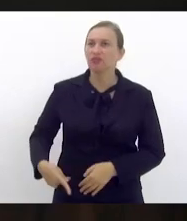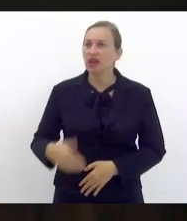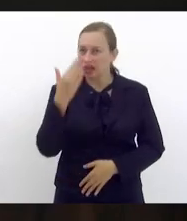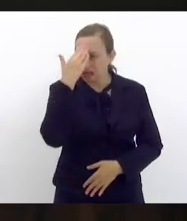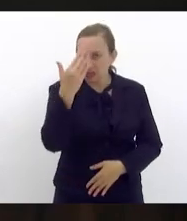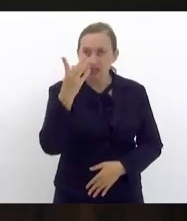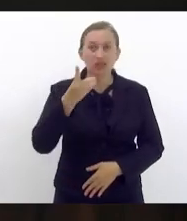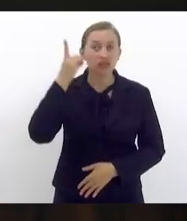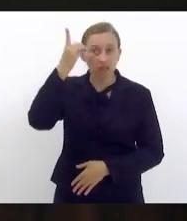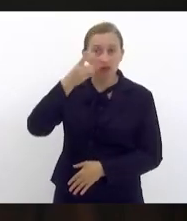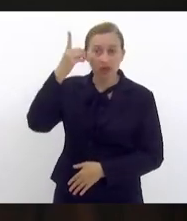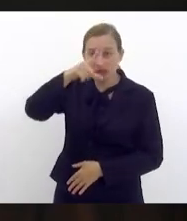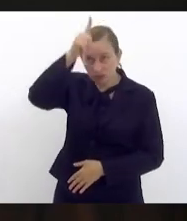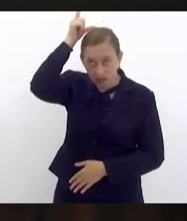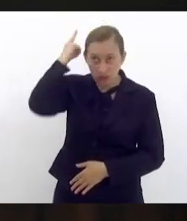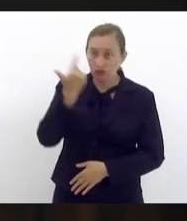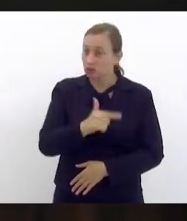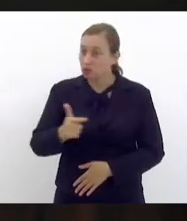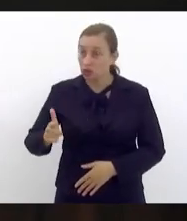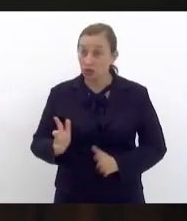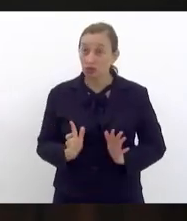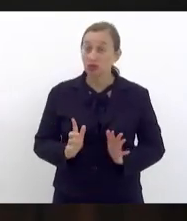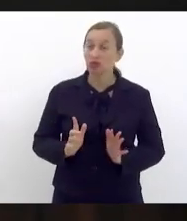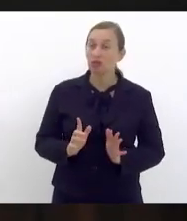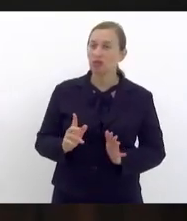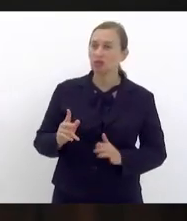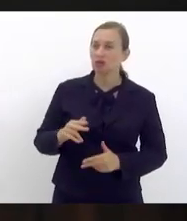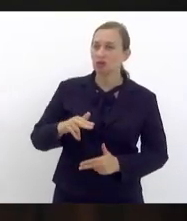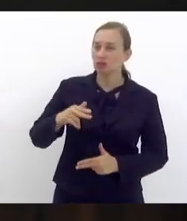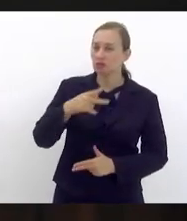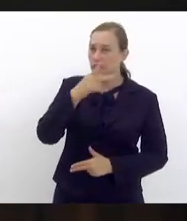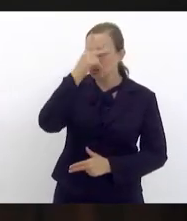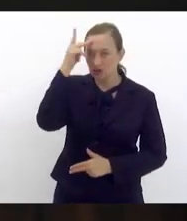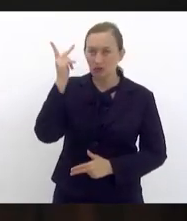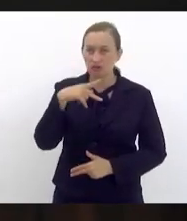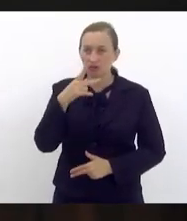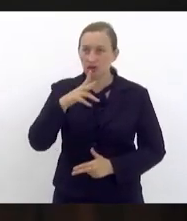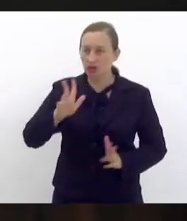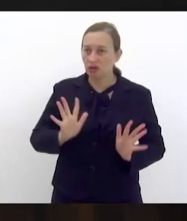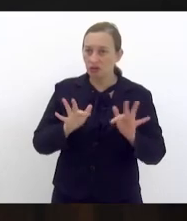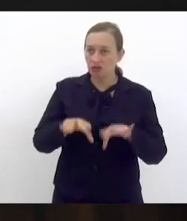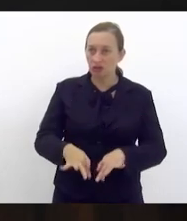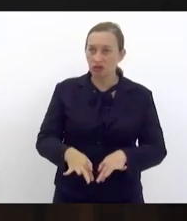Agradecendo ao deputado Luiz Paulo, não havendo mais oradores inscritos, encerra-se o